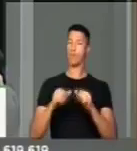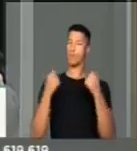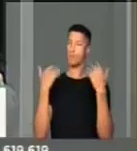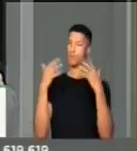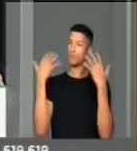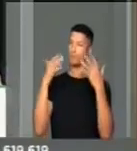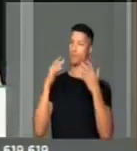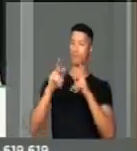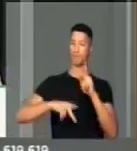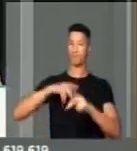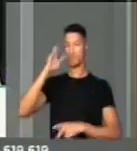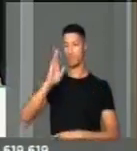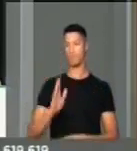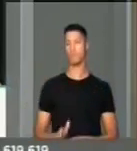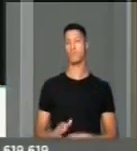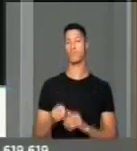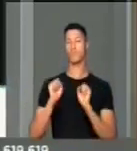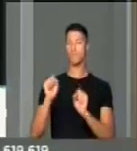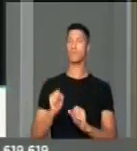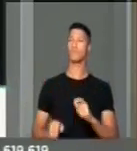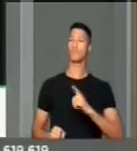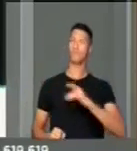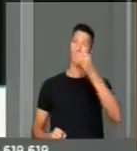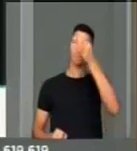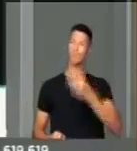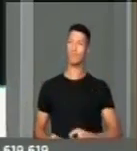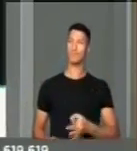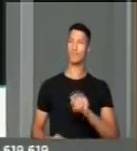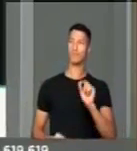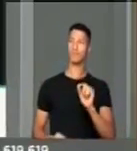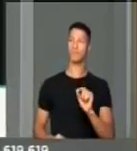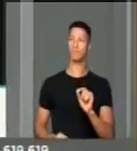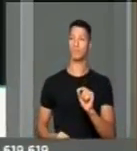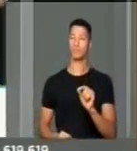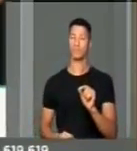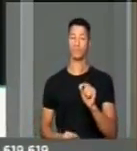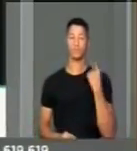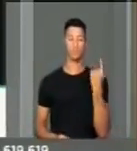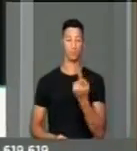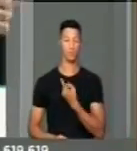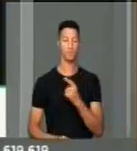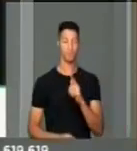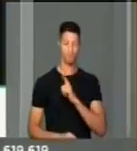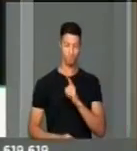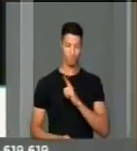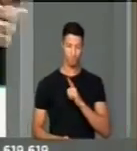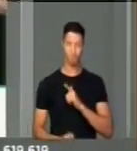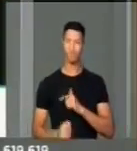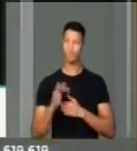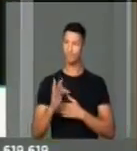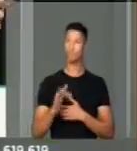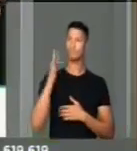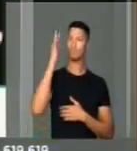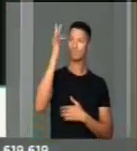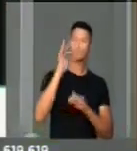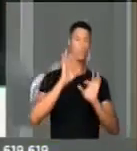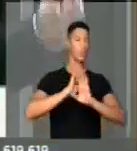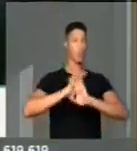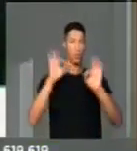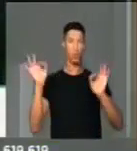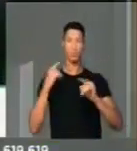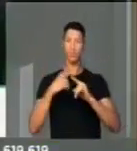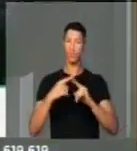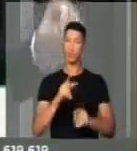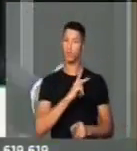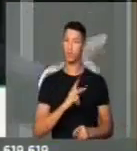mãos e o povo brasileiro pode ter certeza de que nós teremos um futuro ótimo,